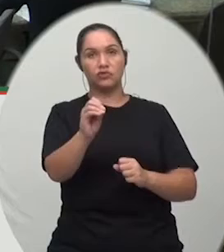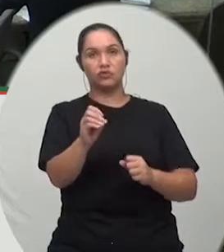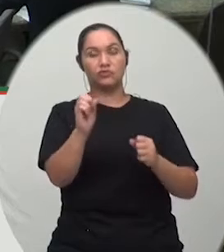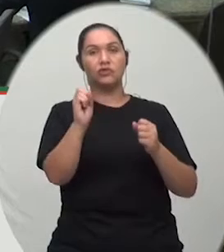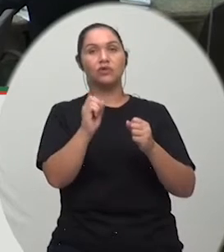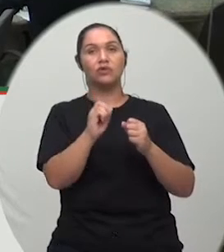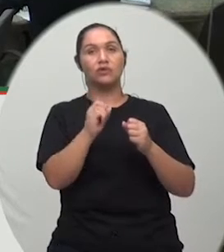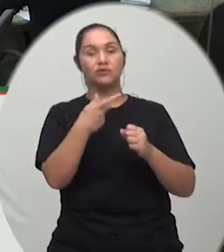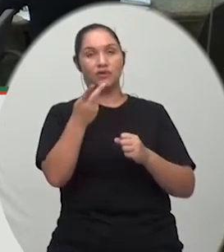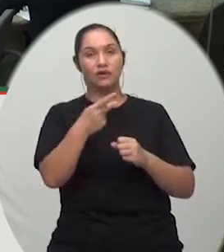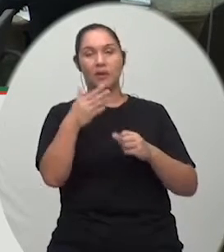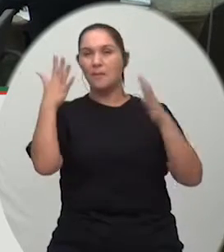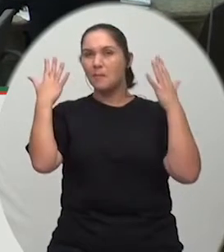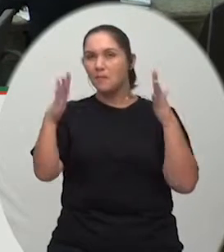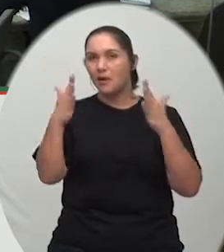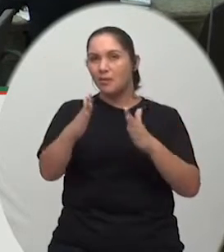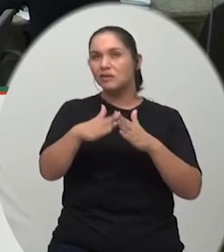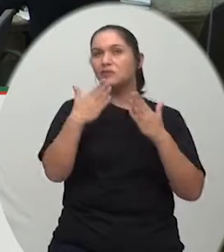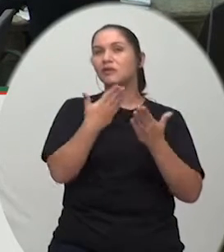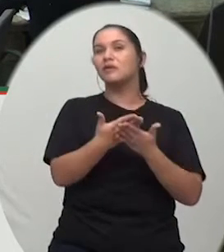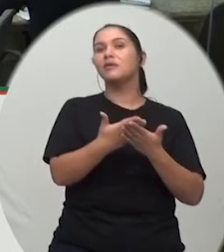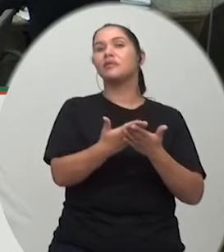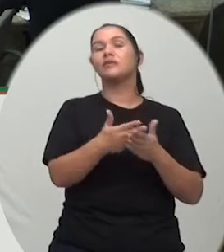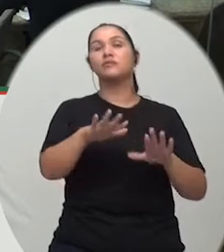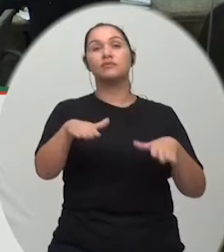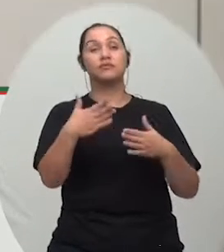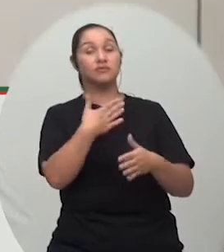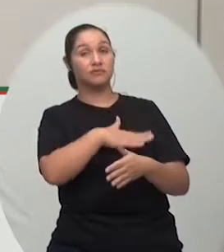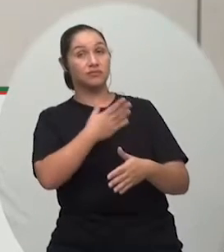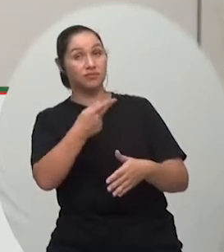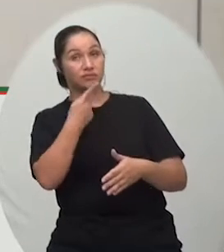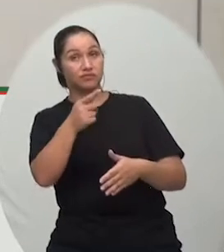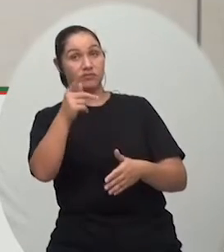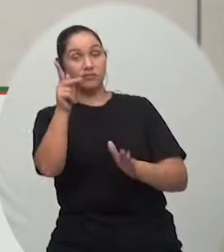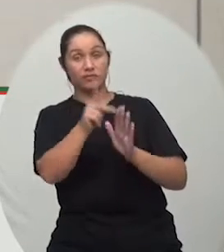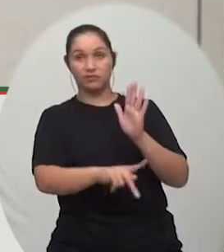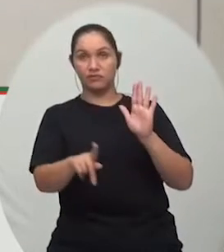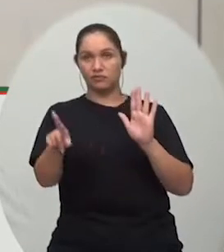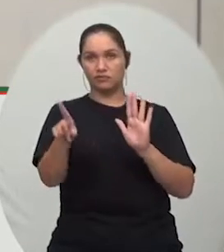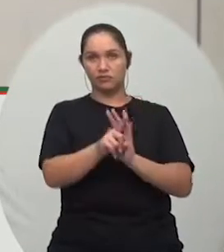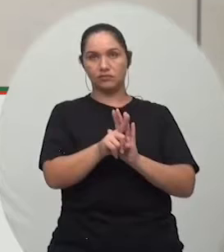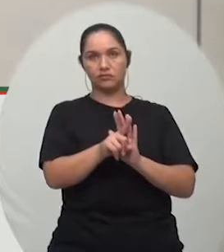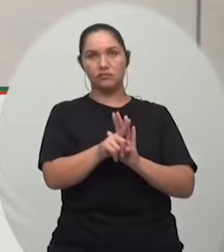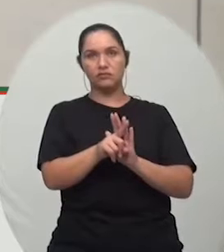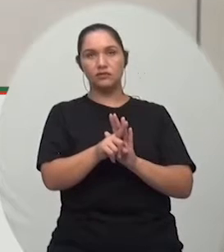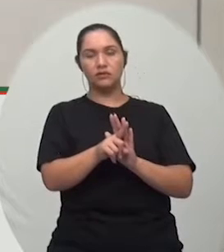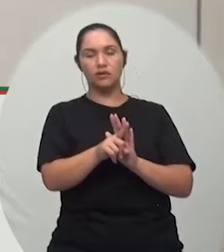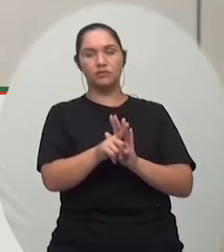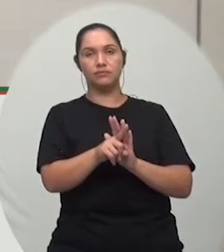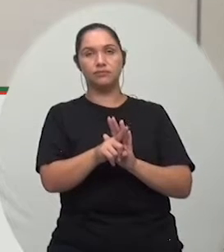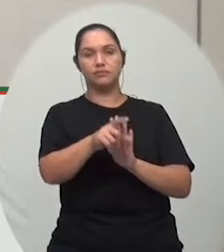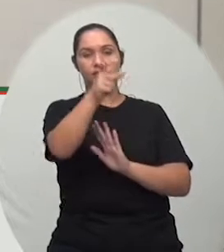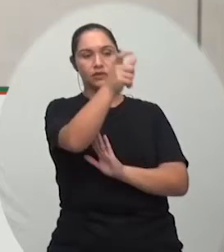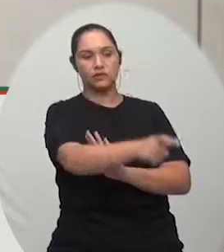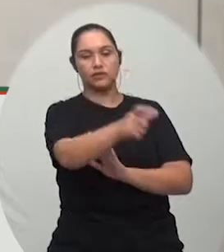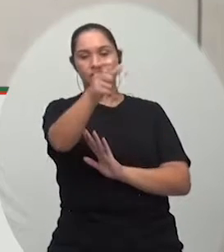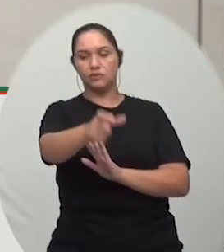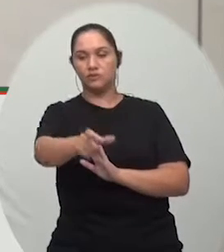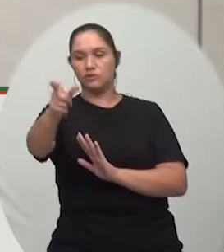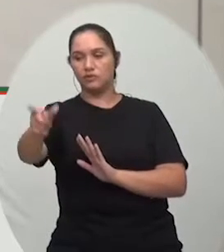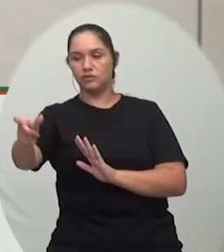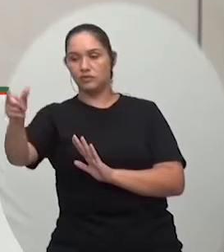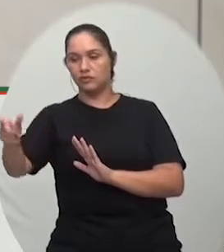Parabéns pelo requerimento e dizer que esse projeto ele foi construído muitas mãos, principalmente